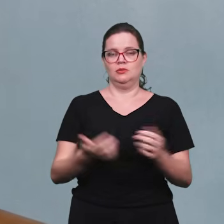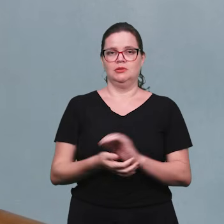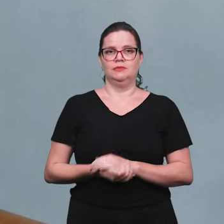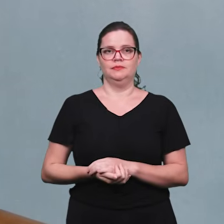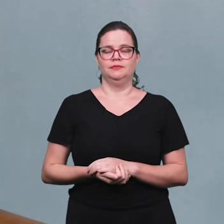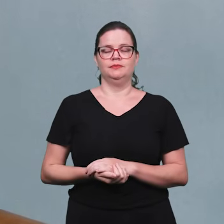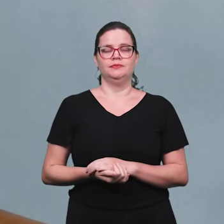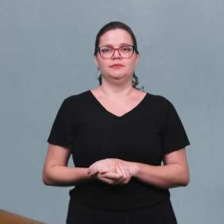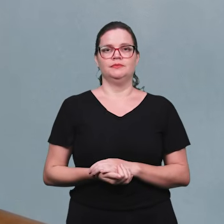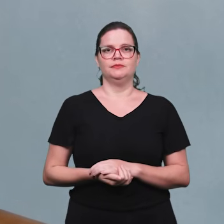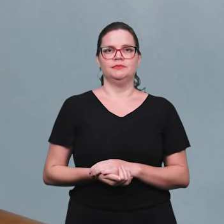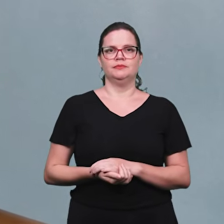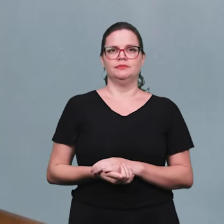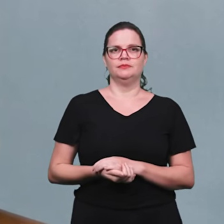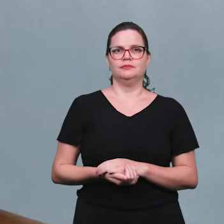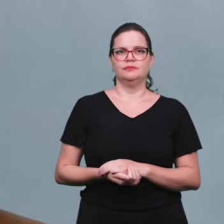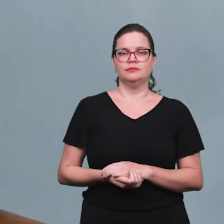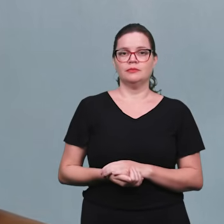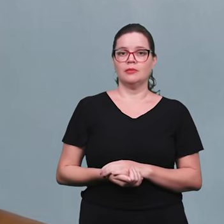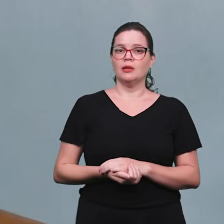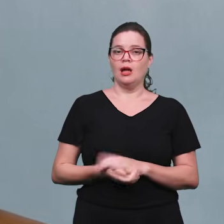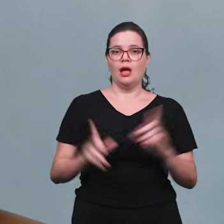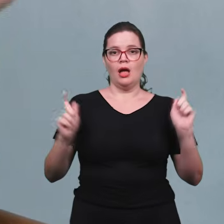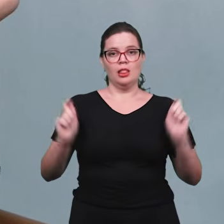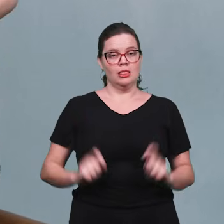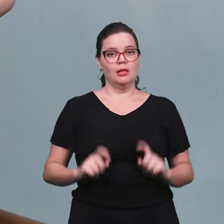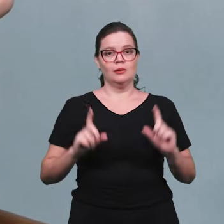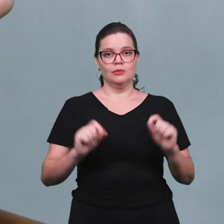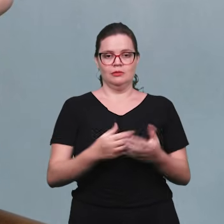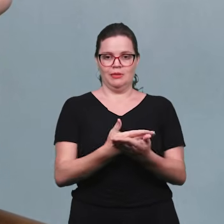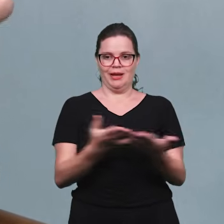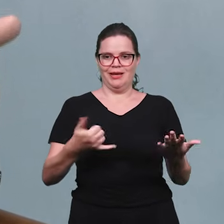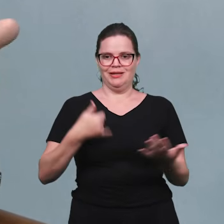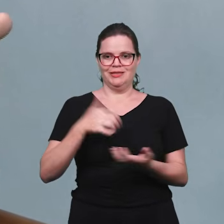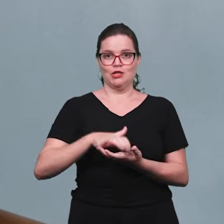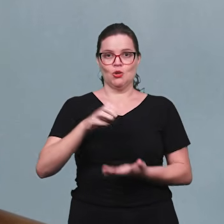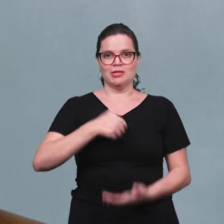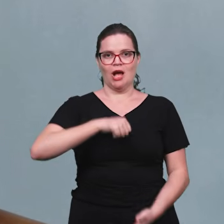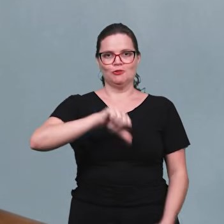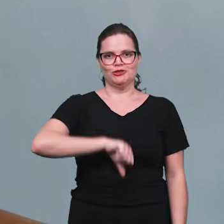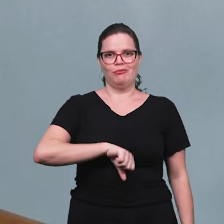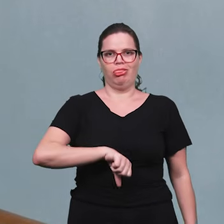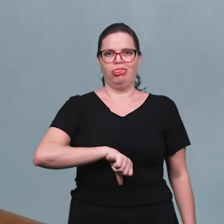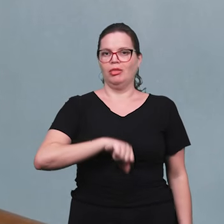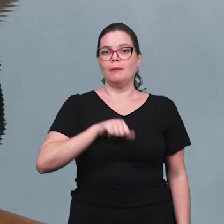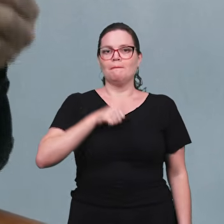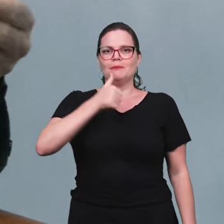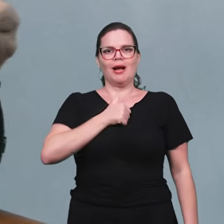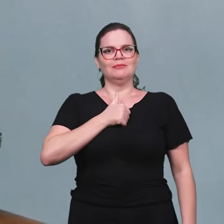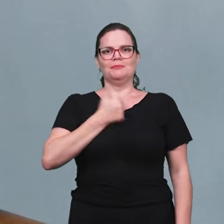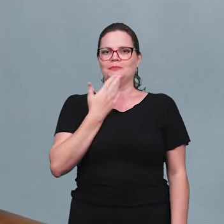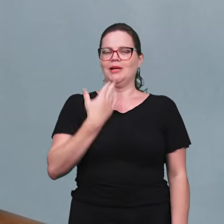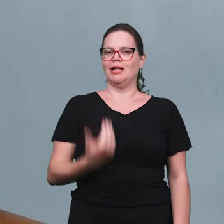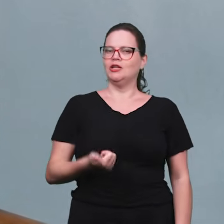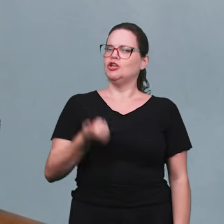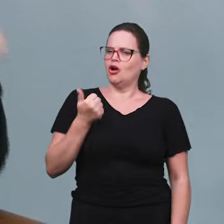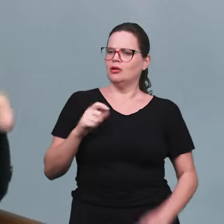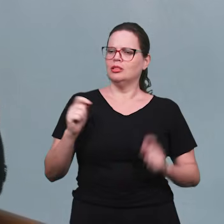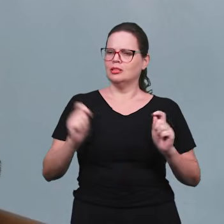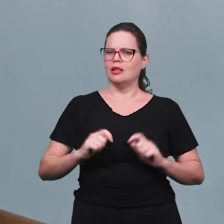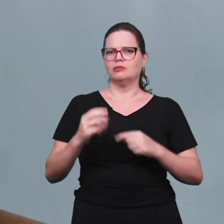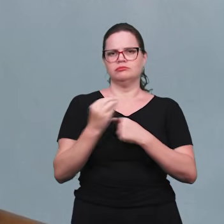isso faz o quê? Muitas vezes até a própria autoestima dos nossos irmãos que têm um pouco mais de idade, para